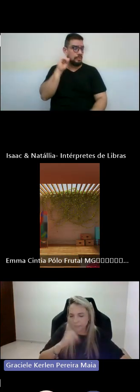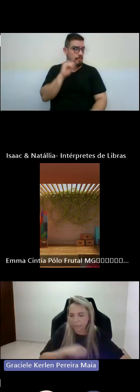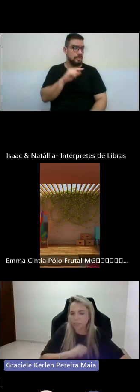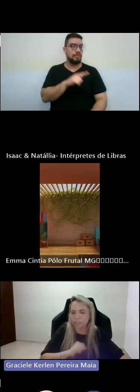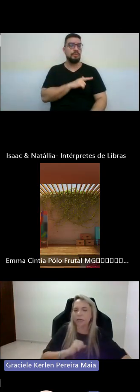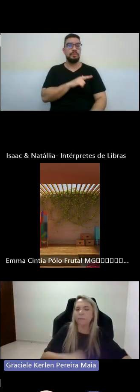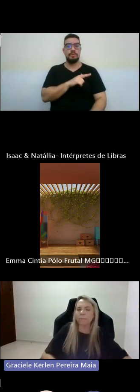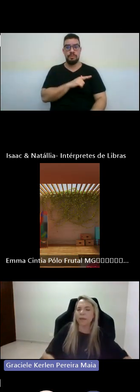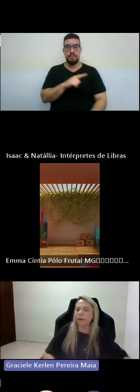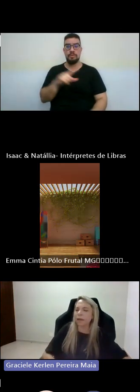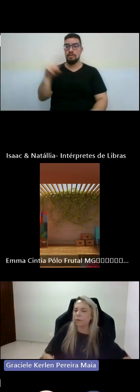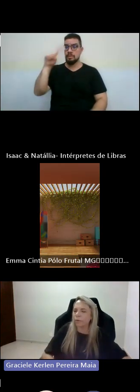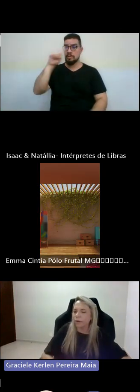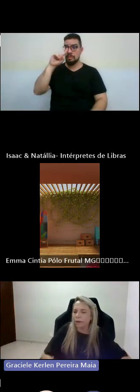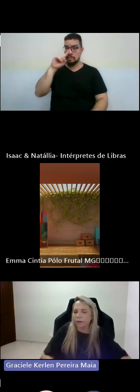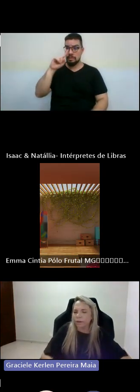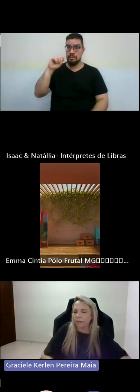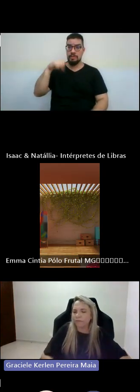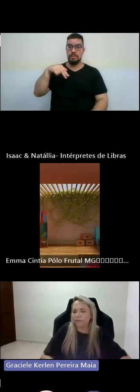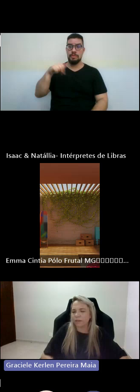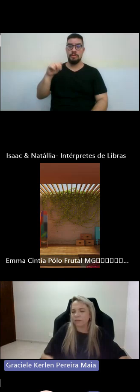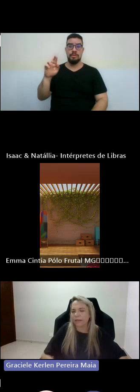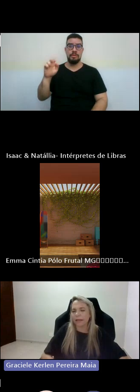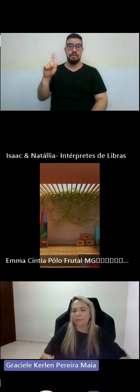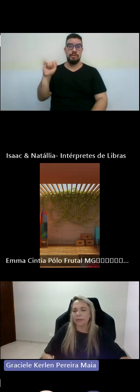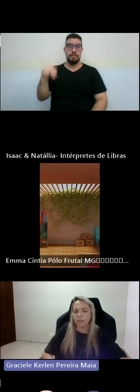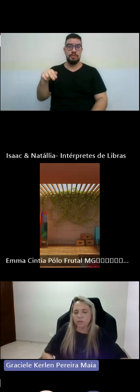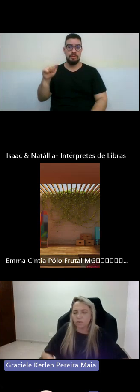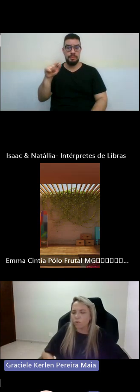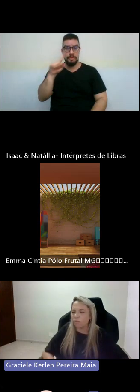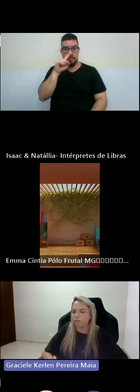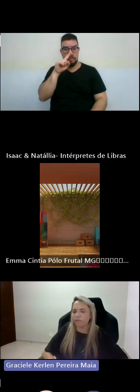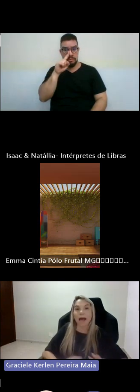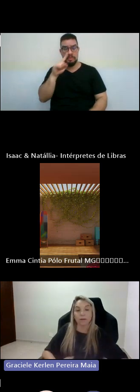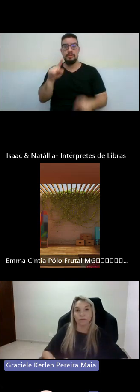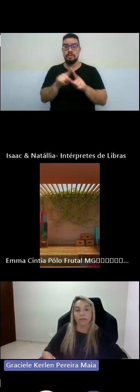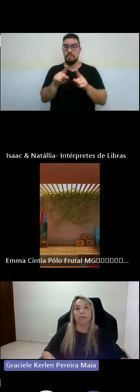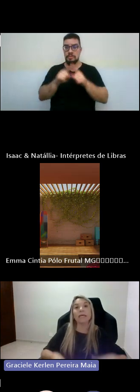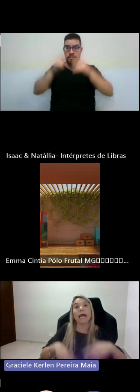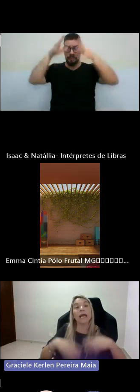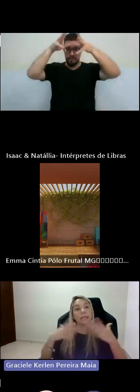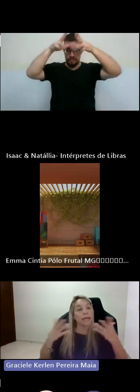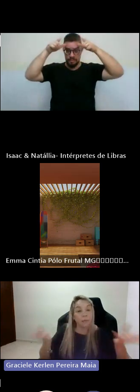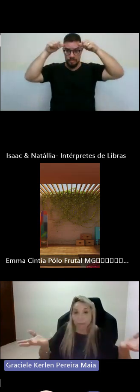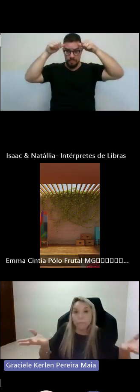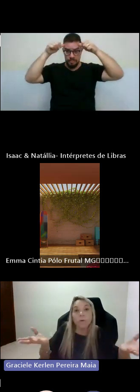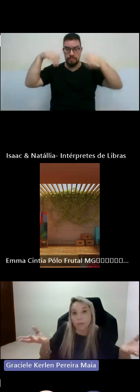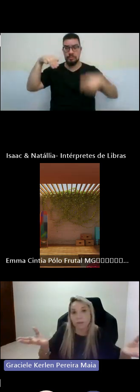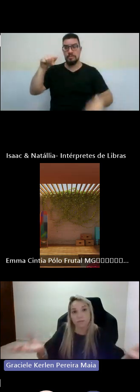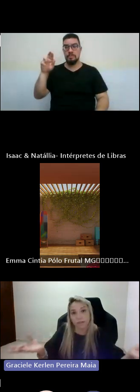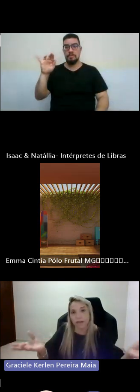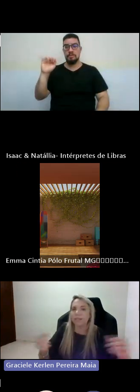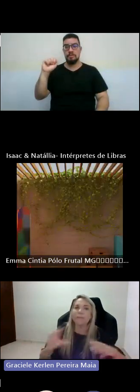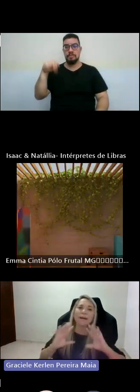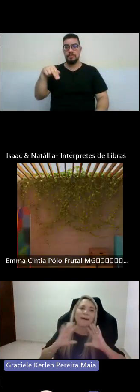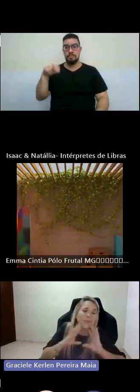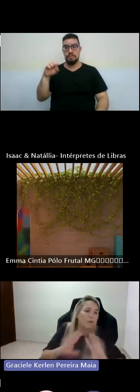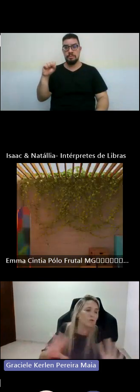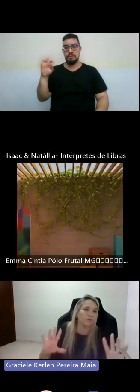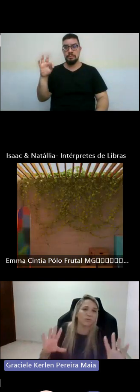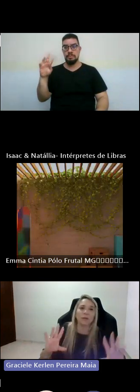a Ana Regina Campelo, enfim, tem a Mariana Stumpf, vários. E ele é um e-book, na verdade.